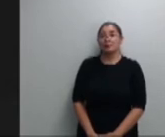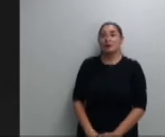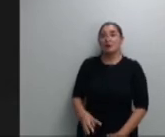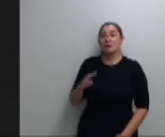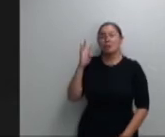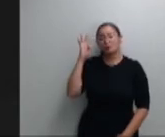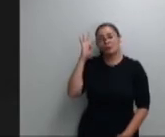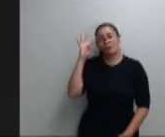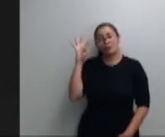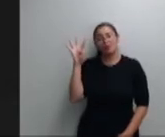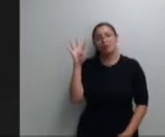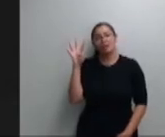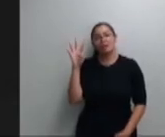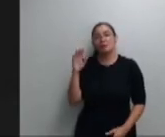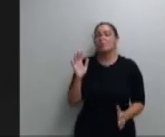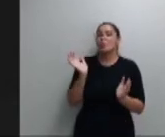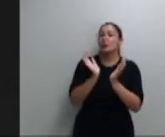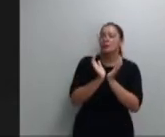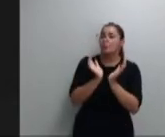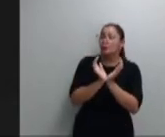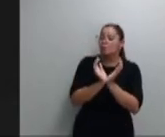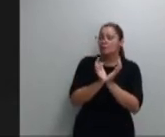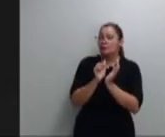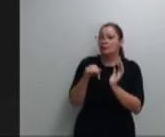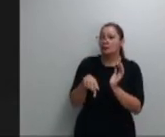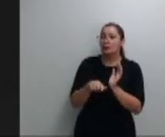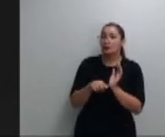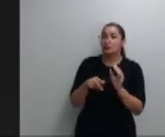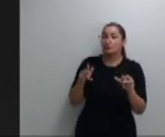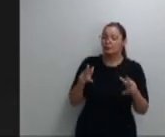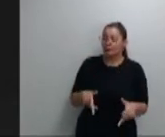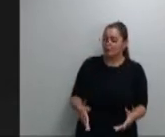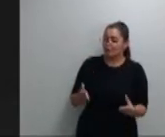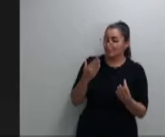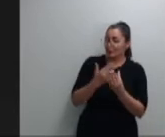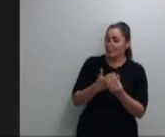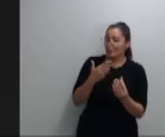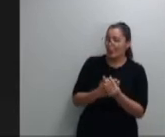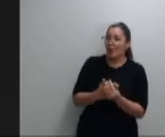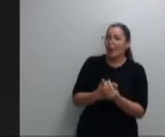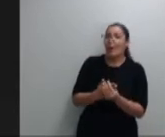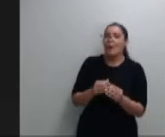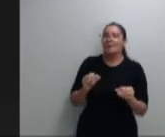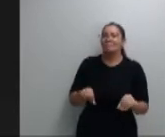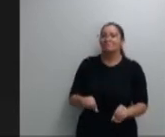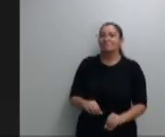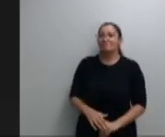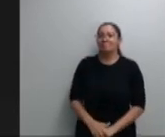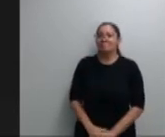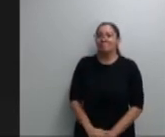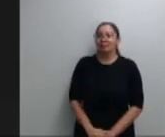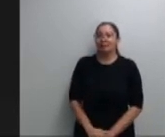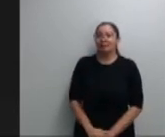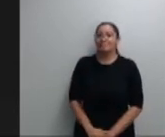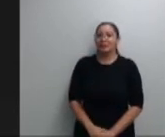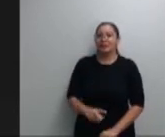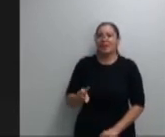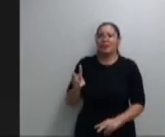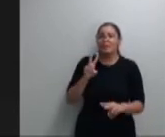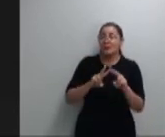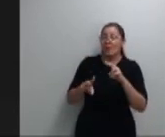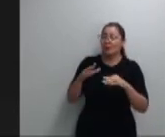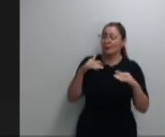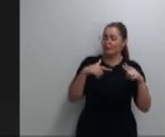a minha igreja turma que sempre quando chega esses processos envolvendo cartório eu digo olha como os cartórios estão nos dando trabalho